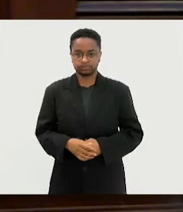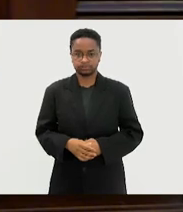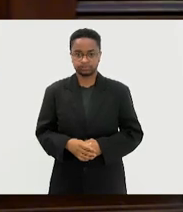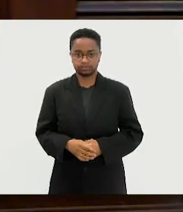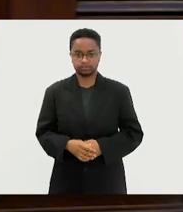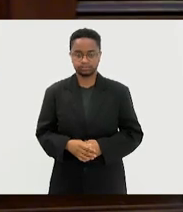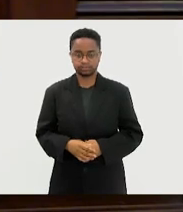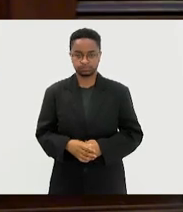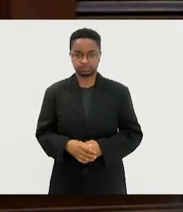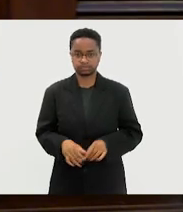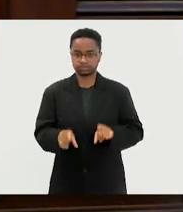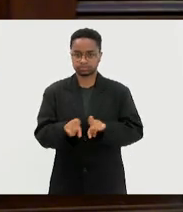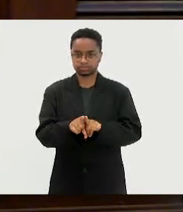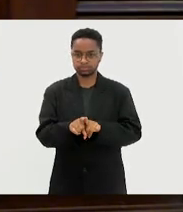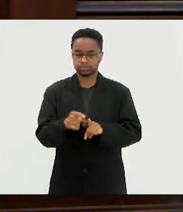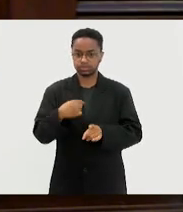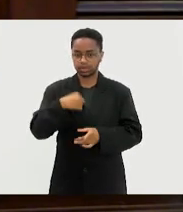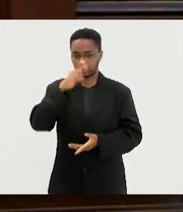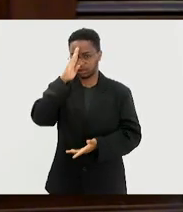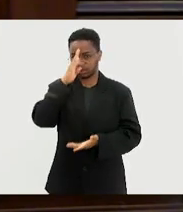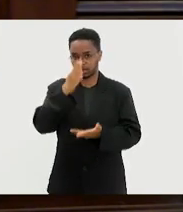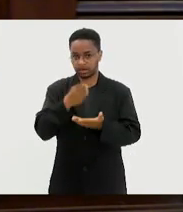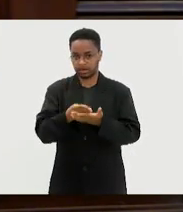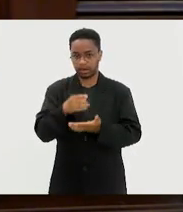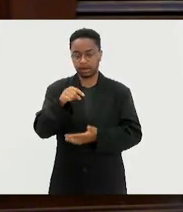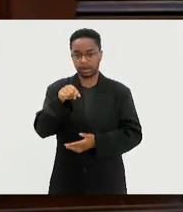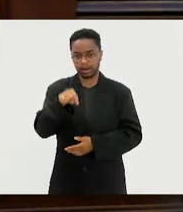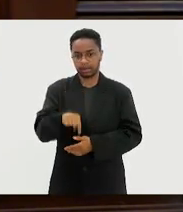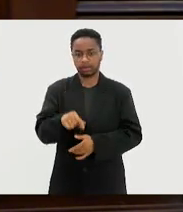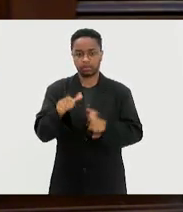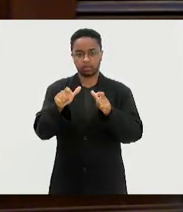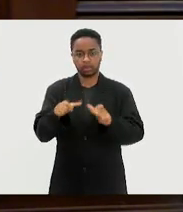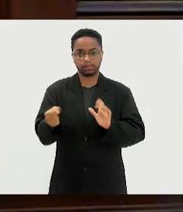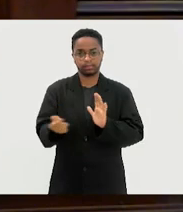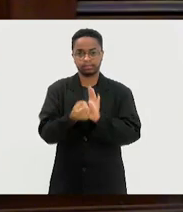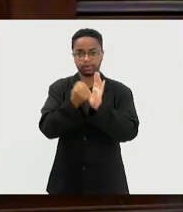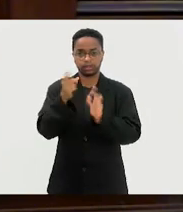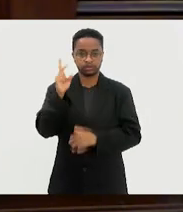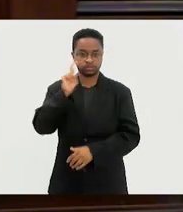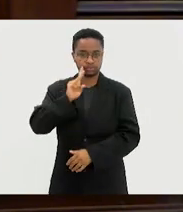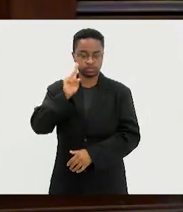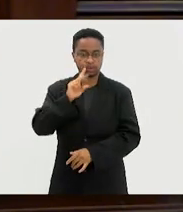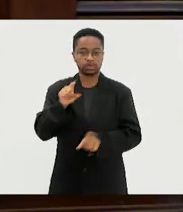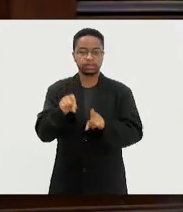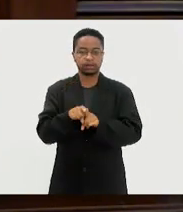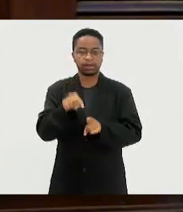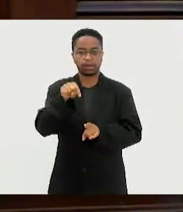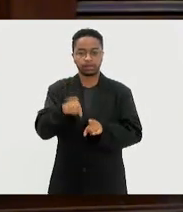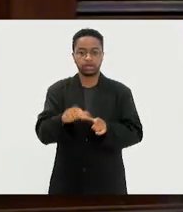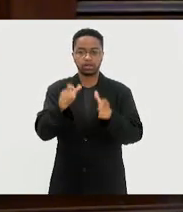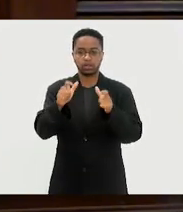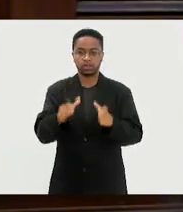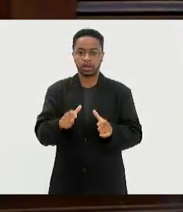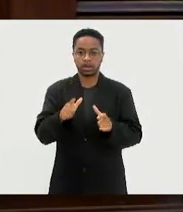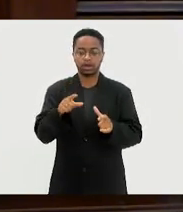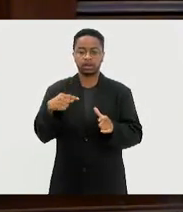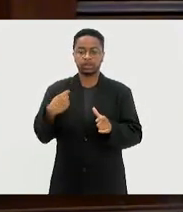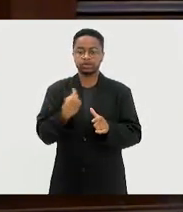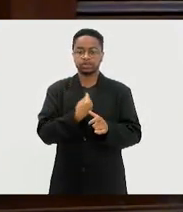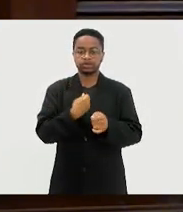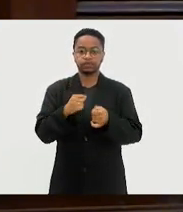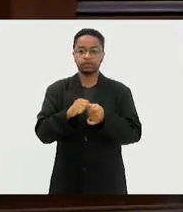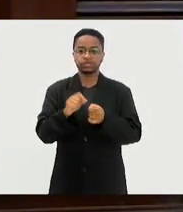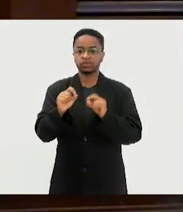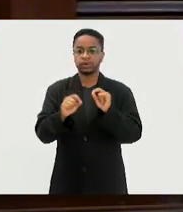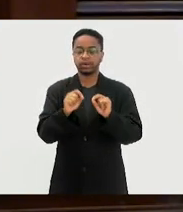acho eu que esse é um palácio histórico. E aqui é o local da gente fazer a sessão para